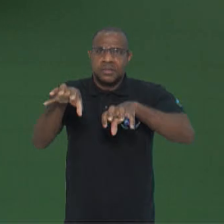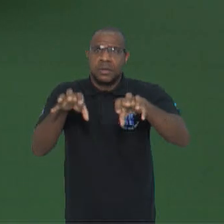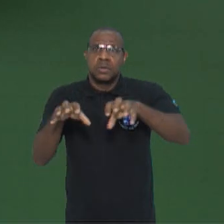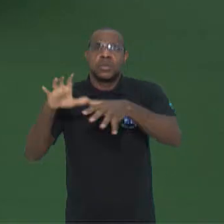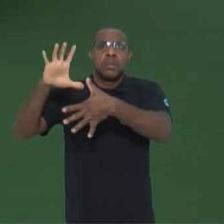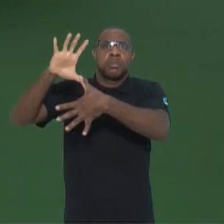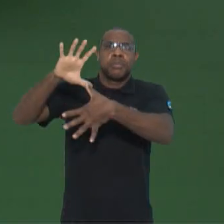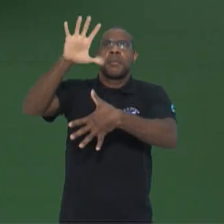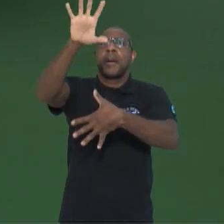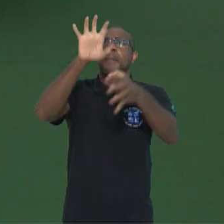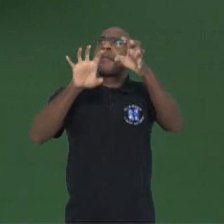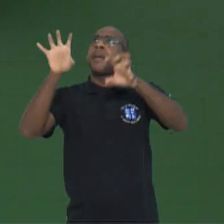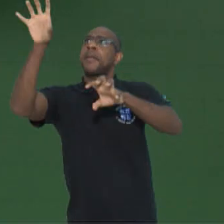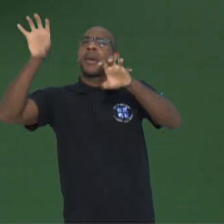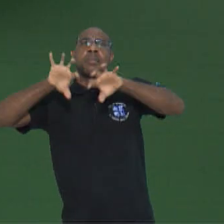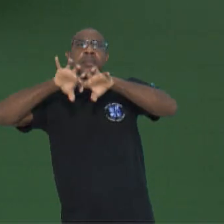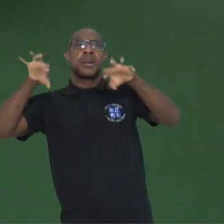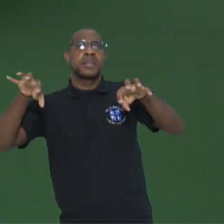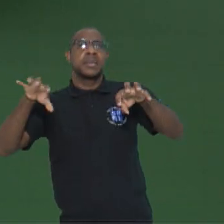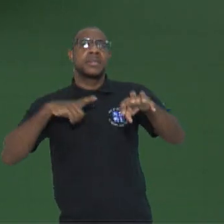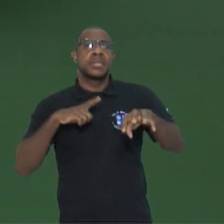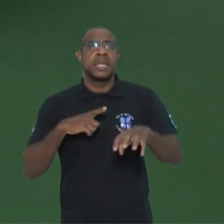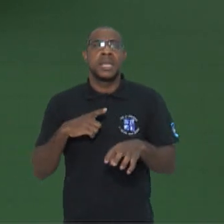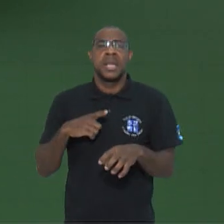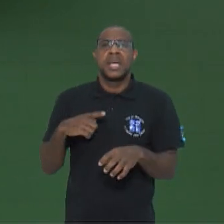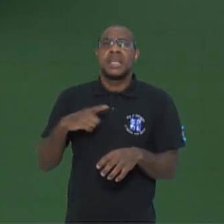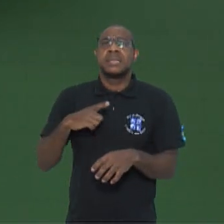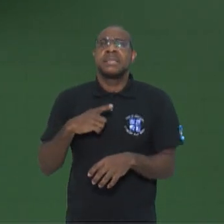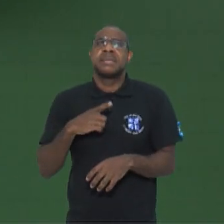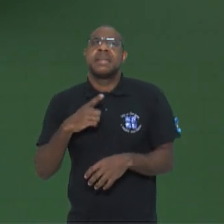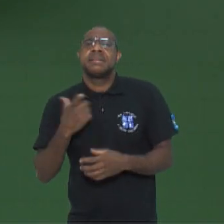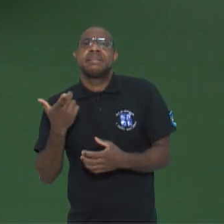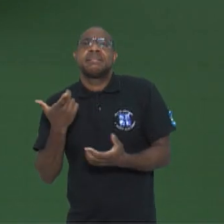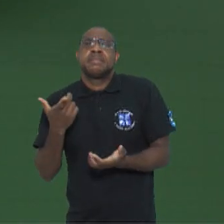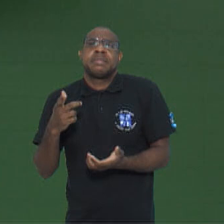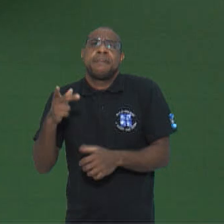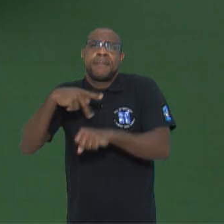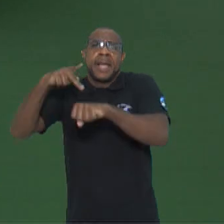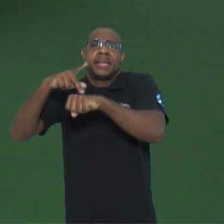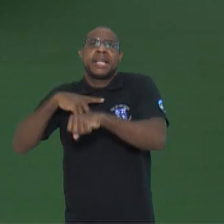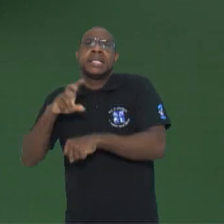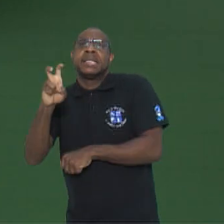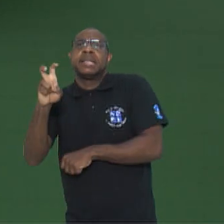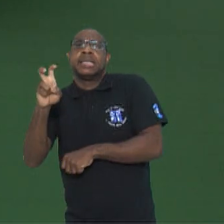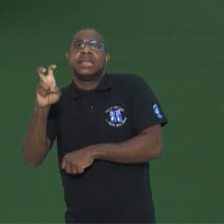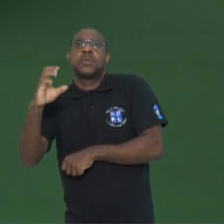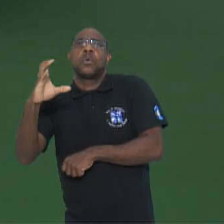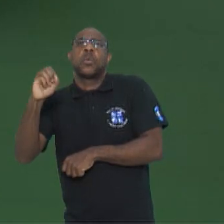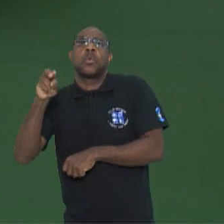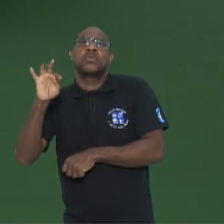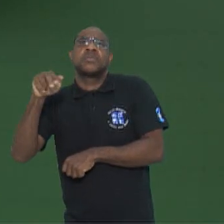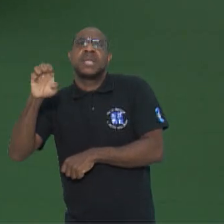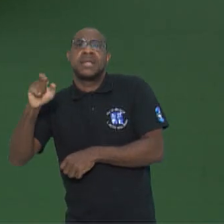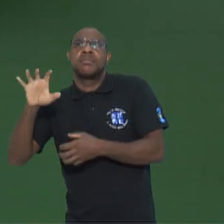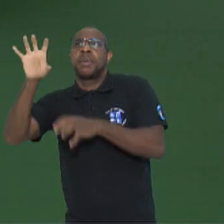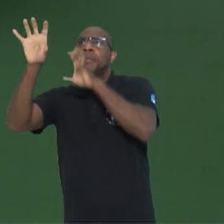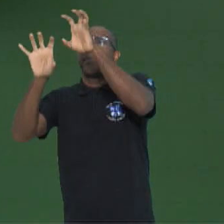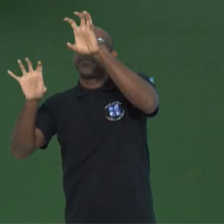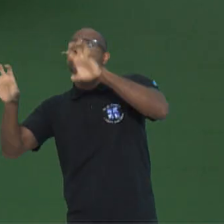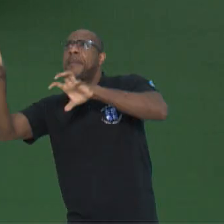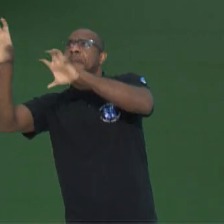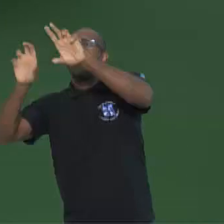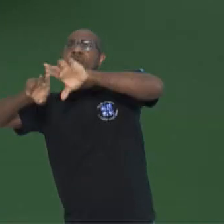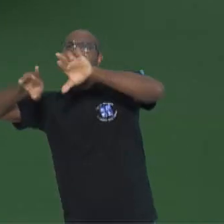outros países. Então, alguns países têm 5 continentes, alguns países têm 6 continentes, para alguns mapas são 7 continentes. E isso cria uma